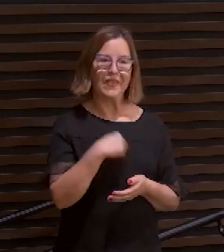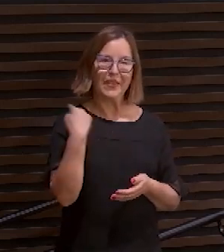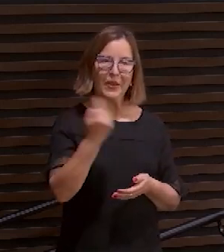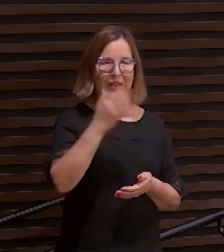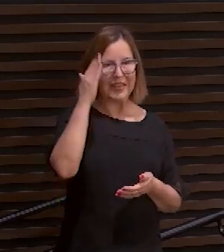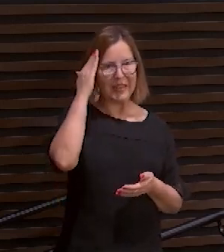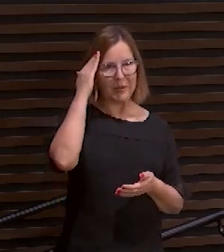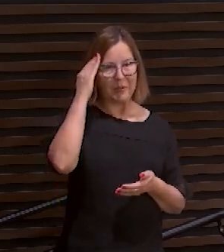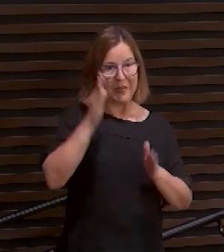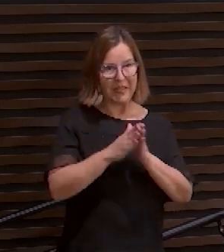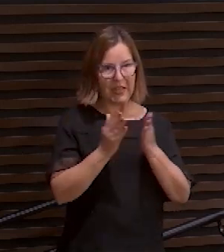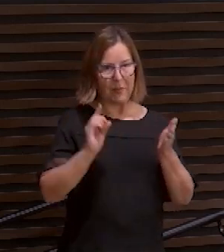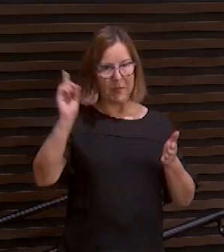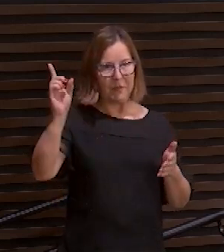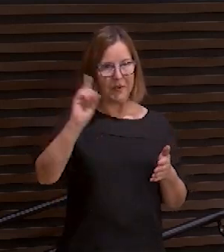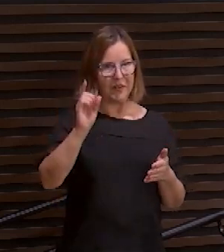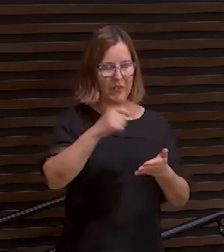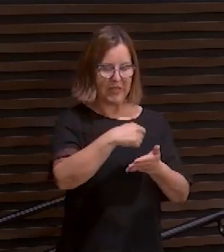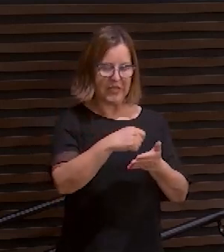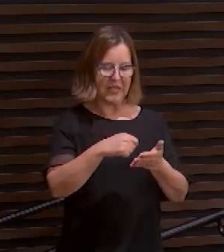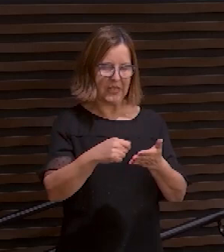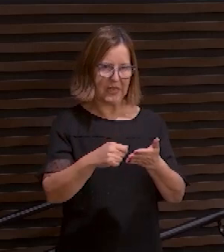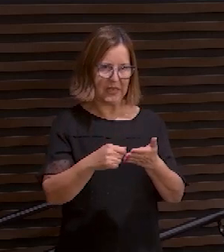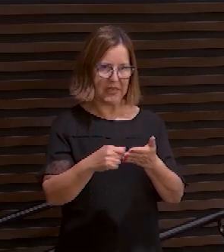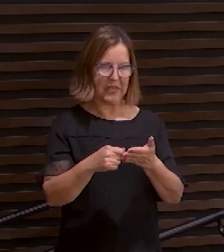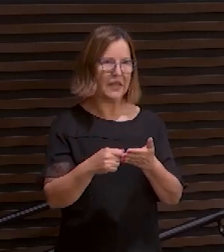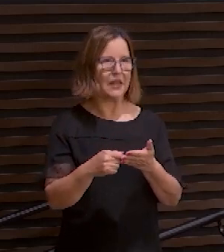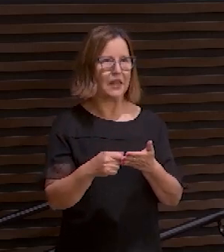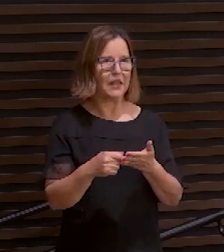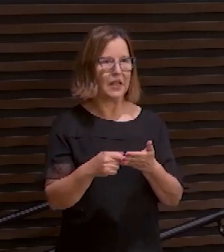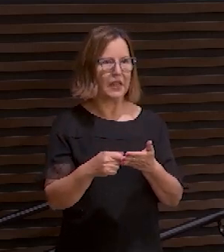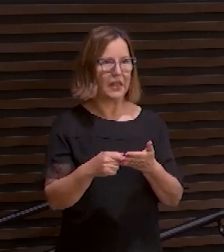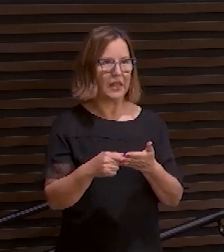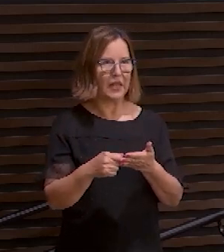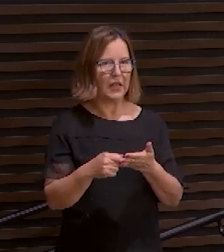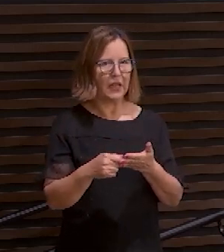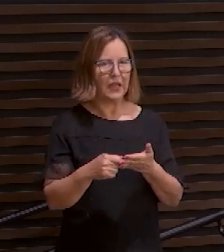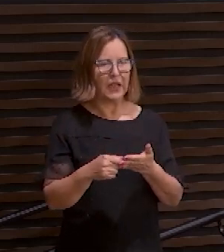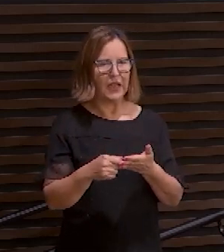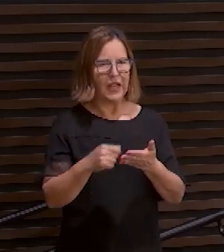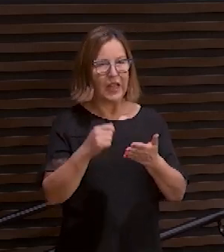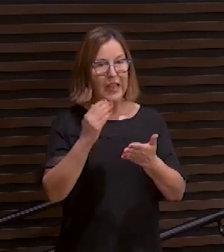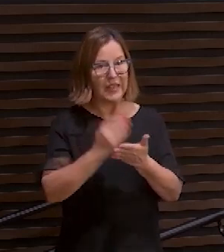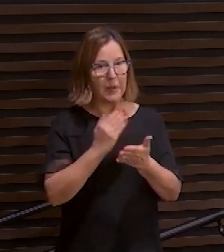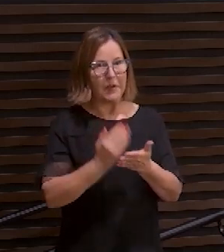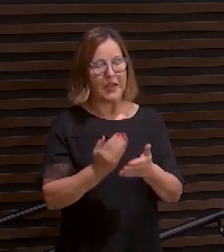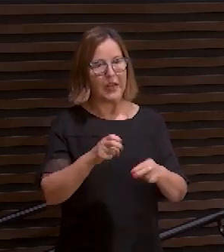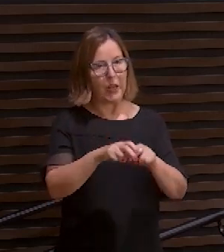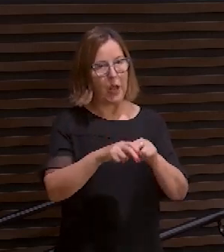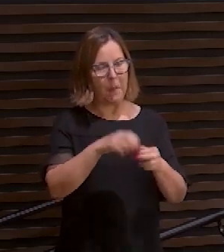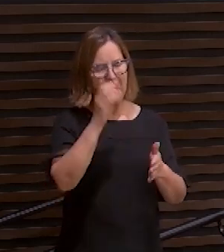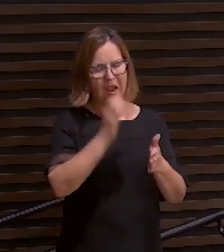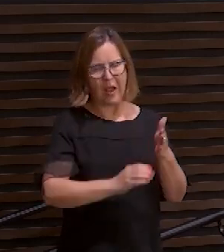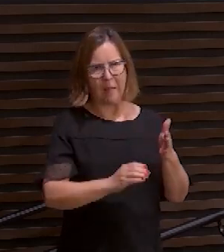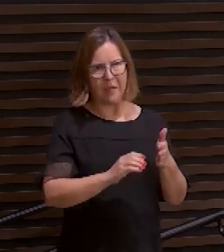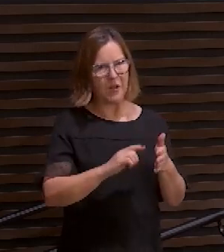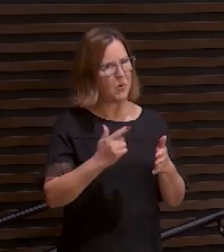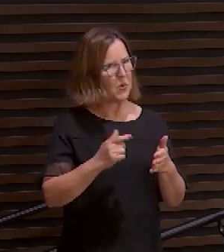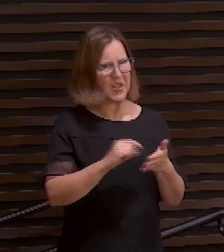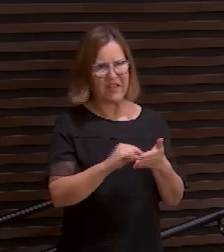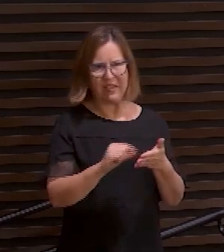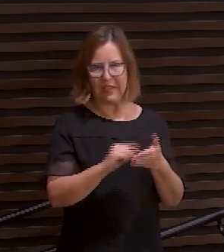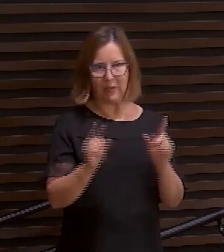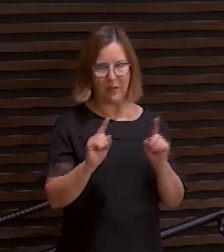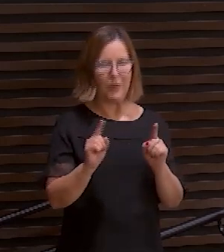a Bíblia não foi escrita com capítulos nem versículos. Isto só